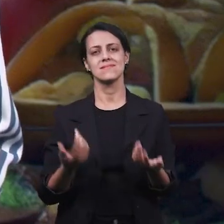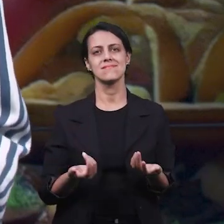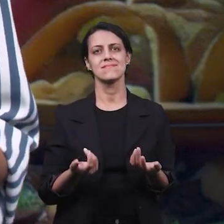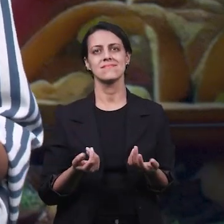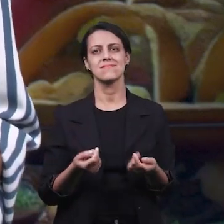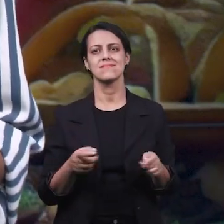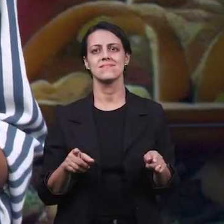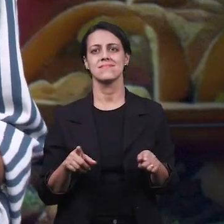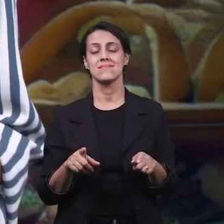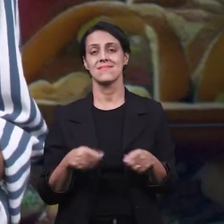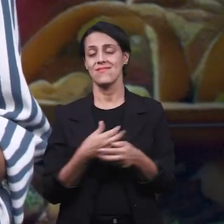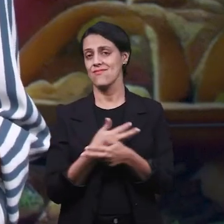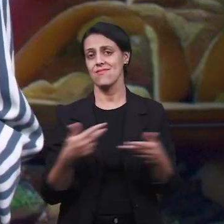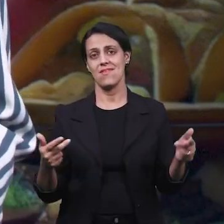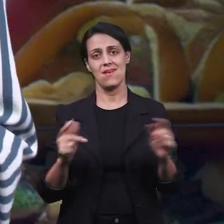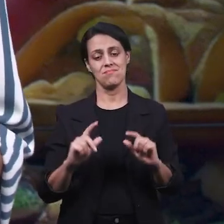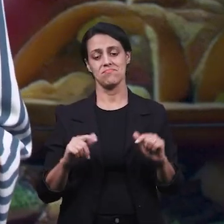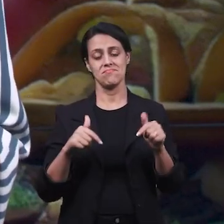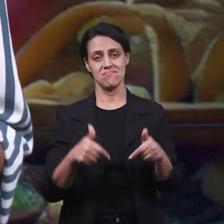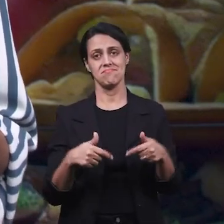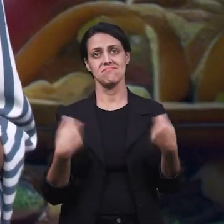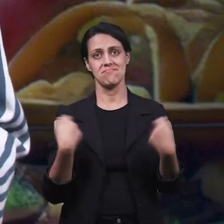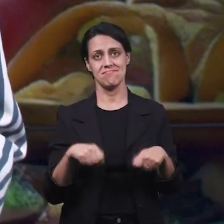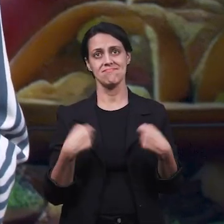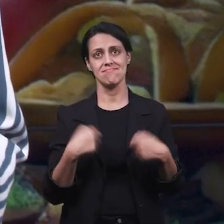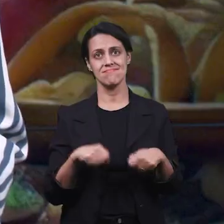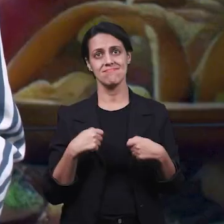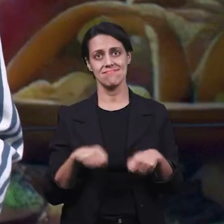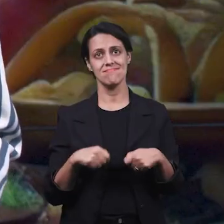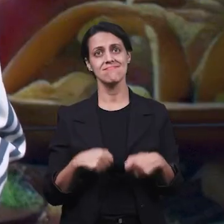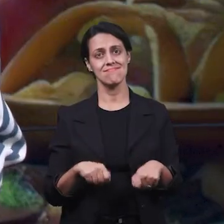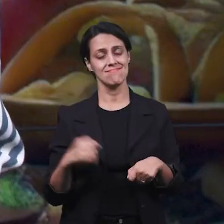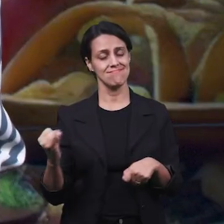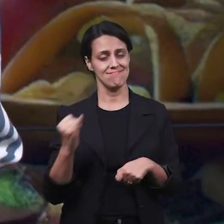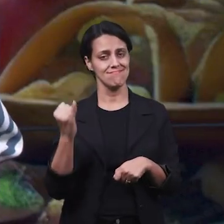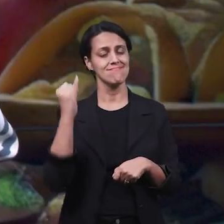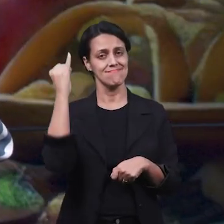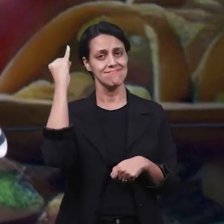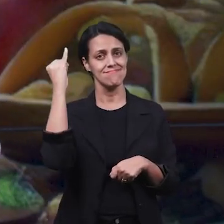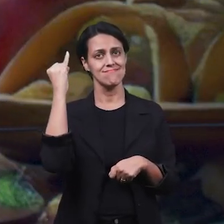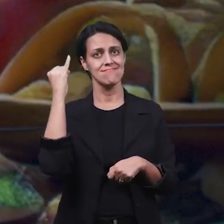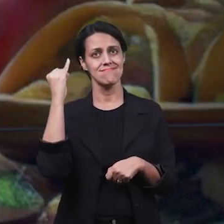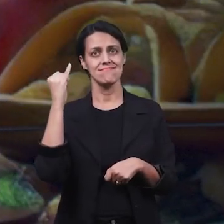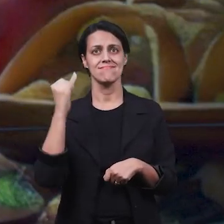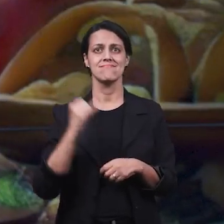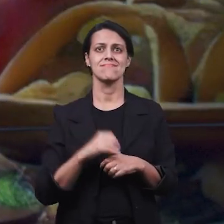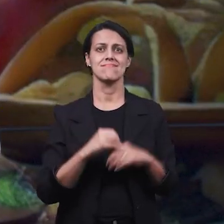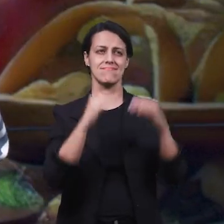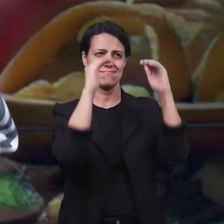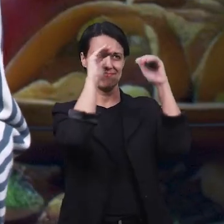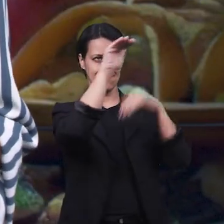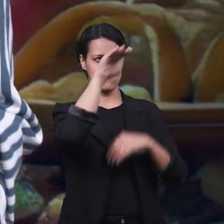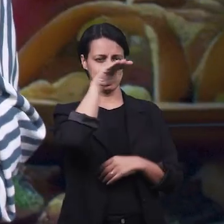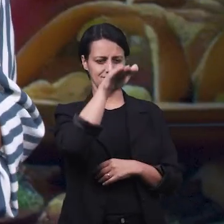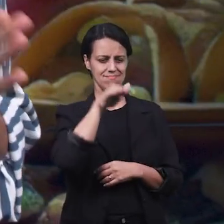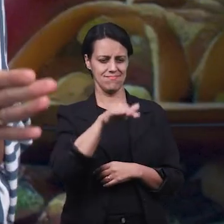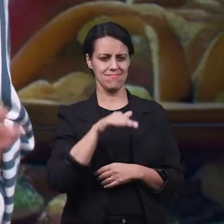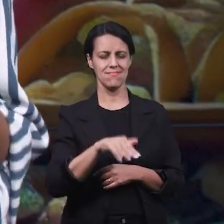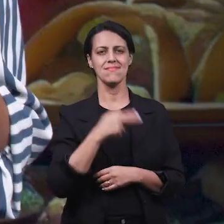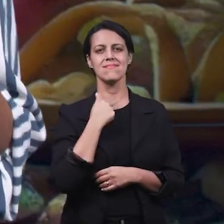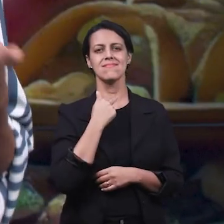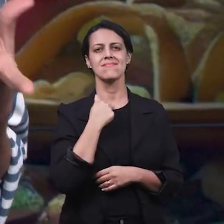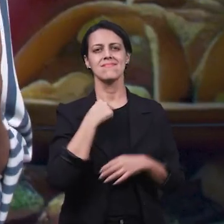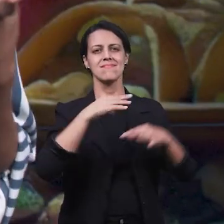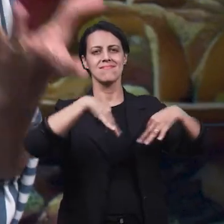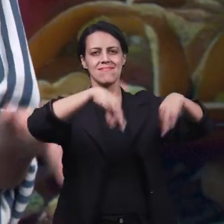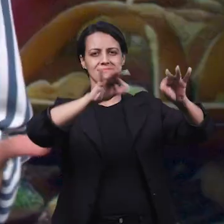rapidamente. Atitudes essenciais para o consumo consciente é importante. As prateleiras não devem ser